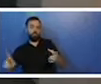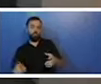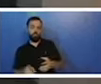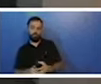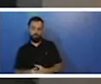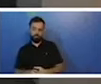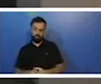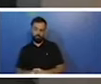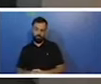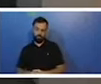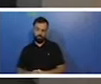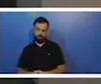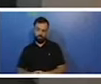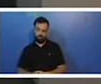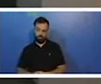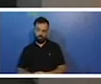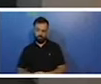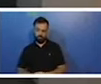gente